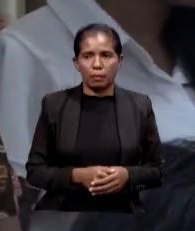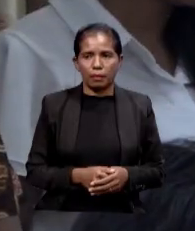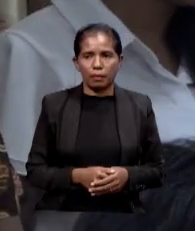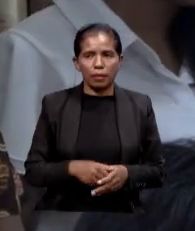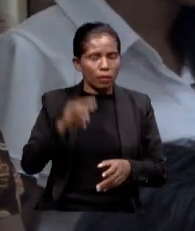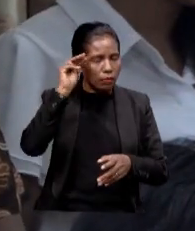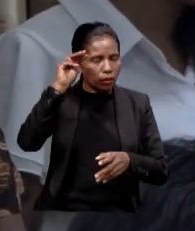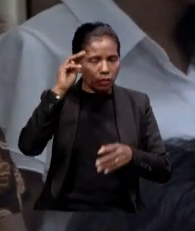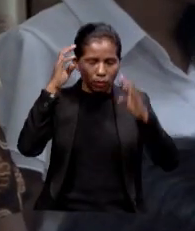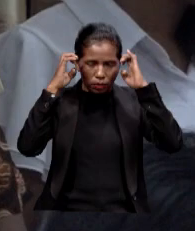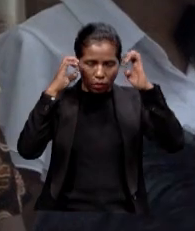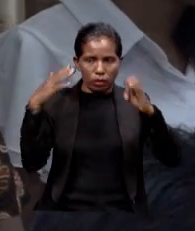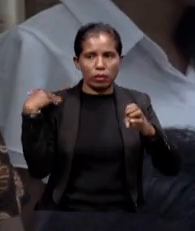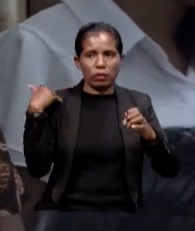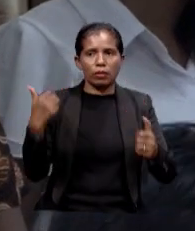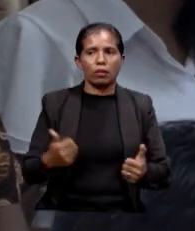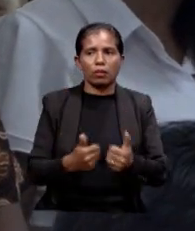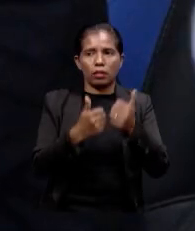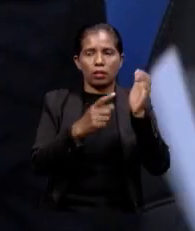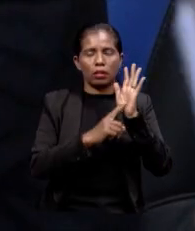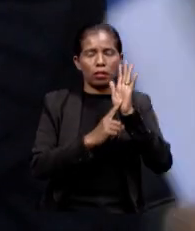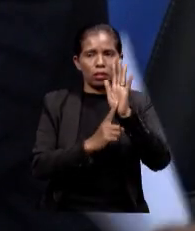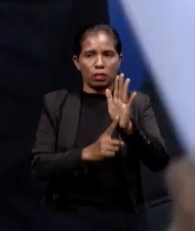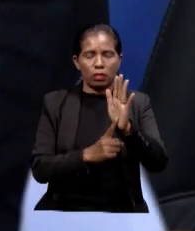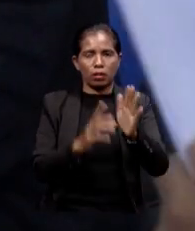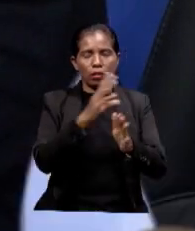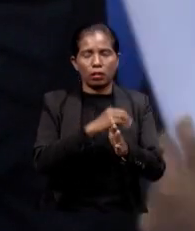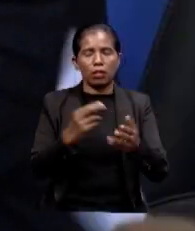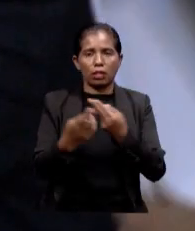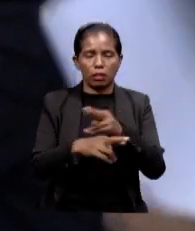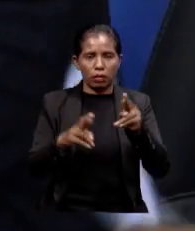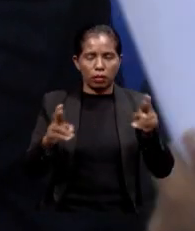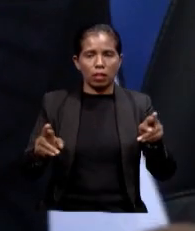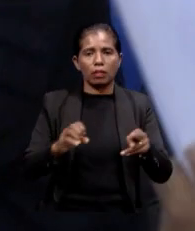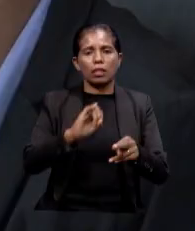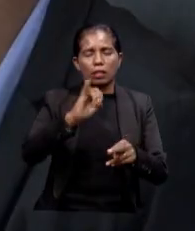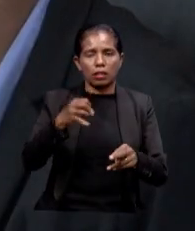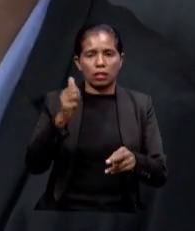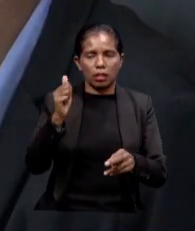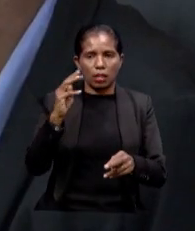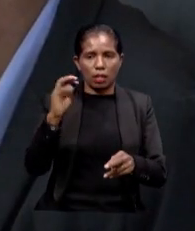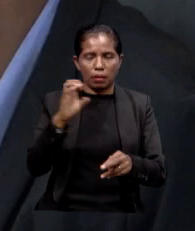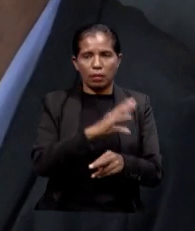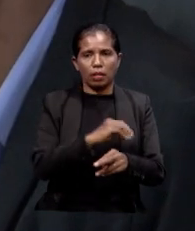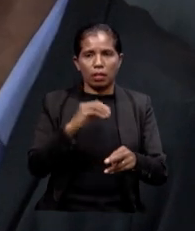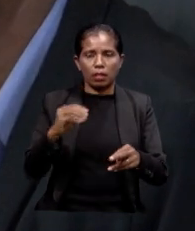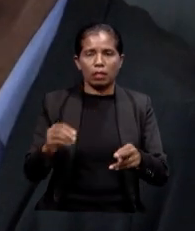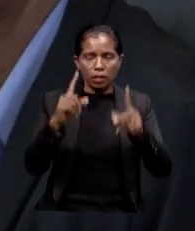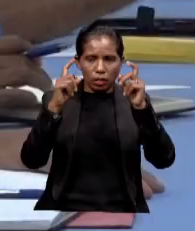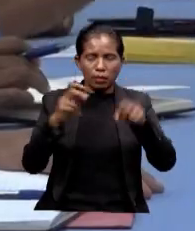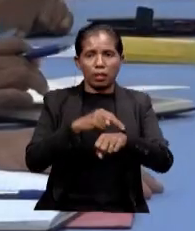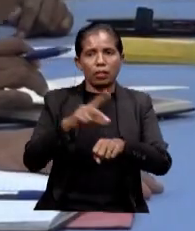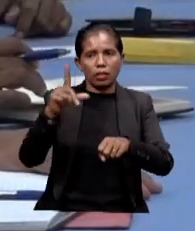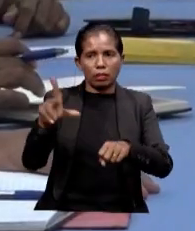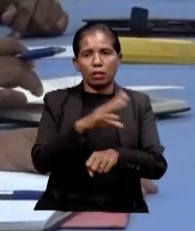Ministro da Educação, Juventude e Desporto, Fossai Acta Aprovação do Resultado do Exame Nacional né? E a Salão Conferência Ministério da Educação,